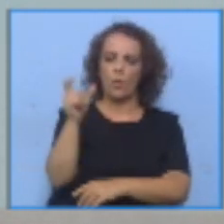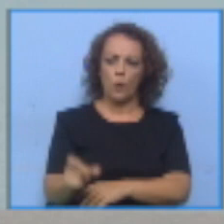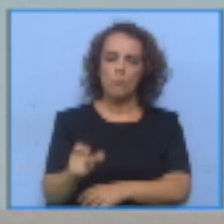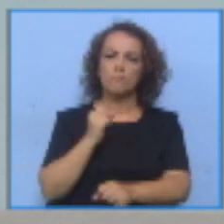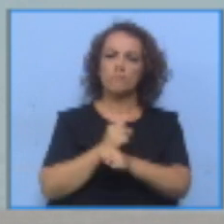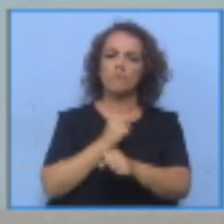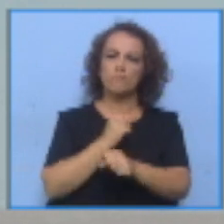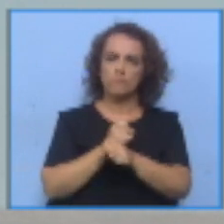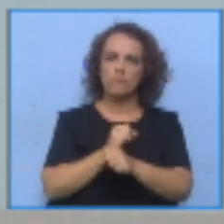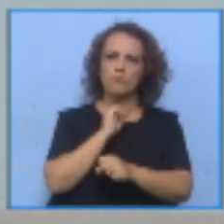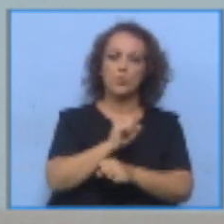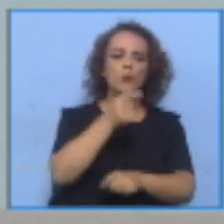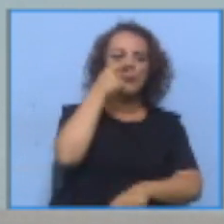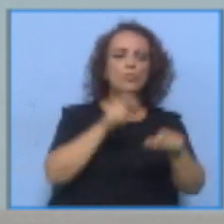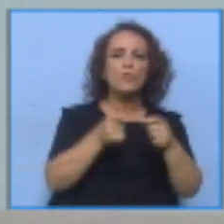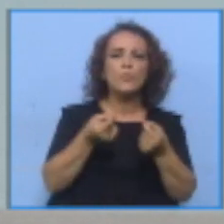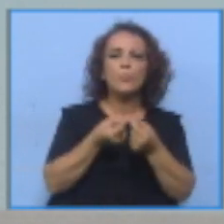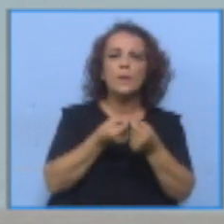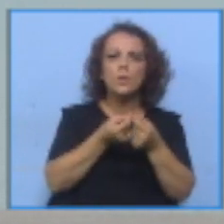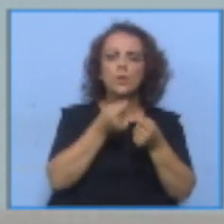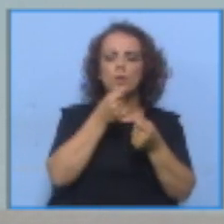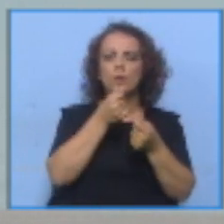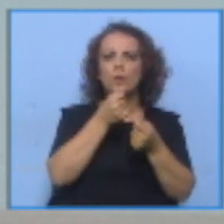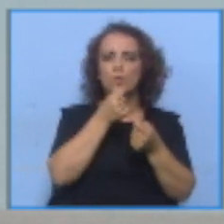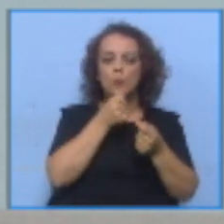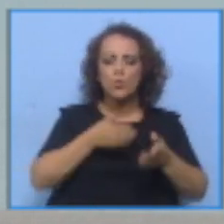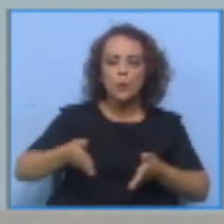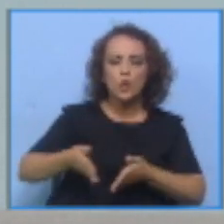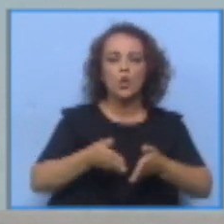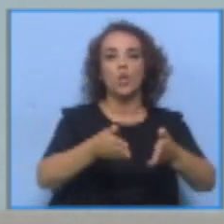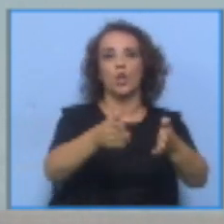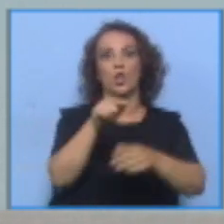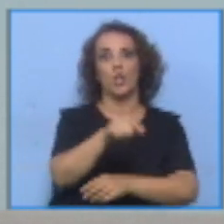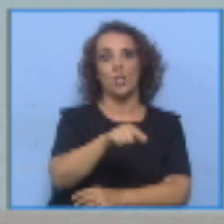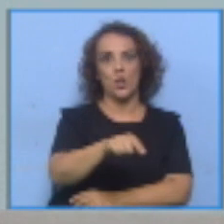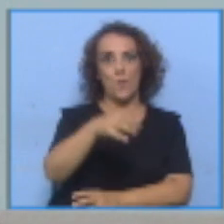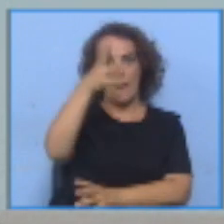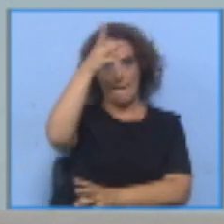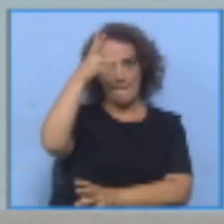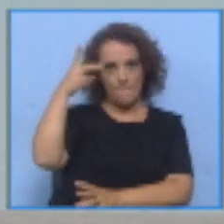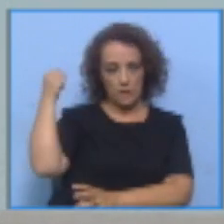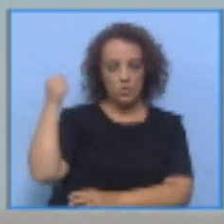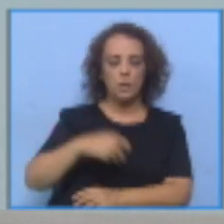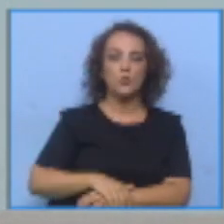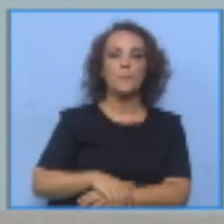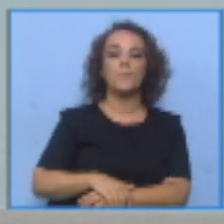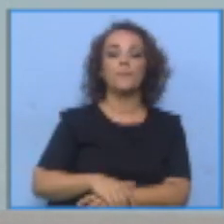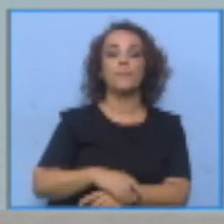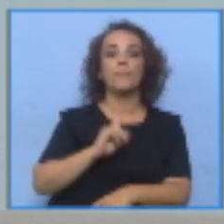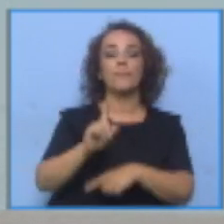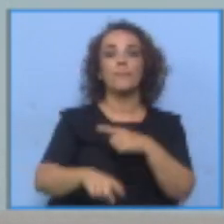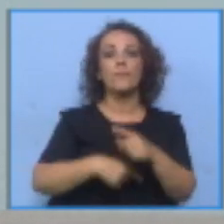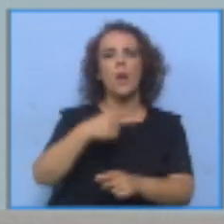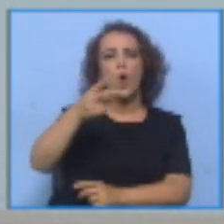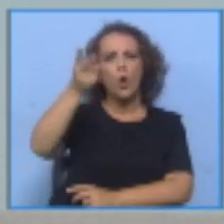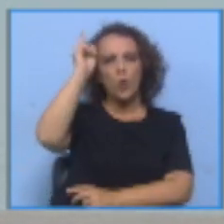por exemplo, com o que chamamos os povos ribeirinhos, os que vivem nas margens do grande rio Amazonas. No Peru também se